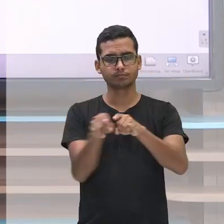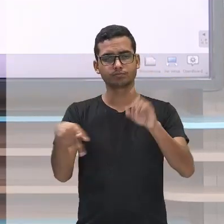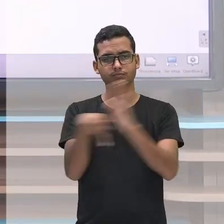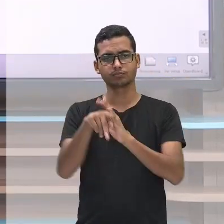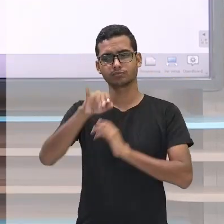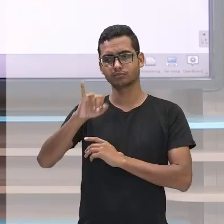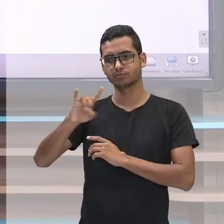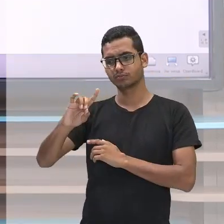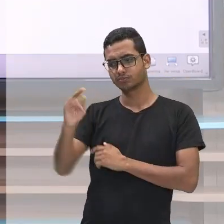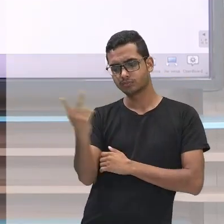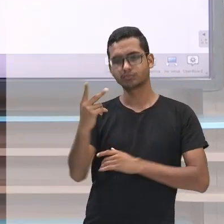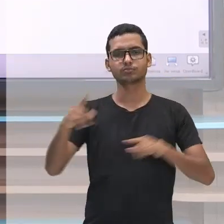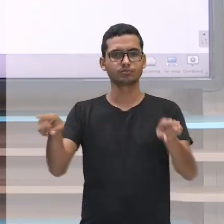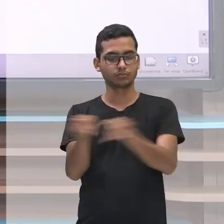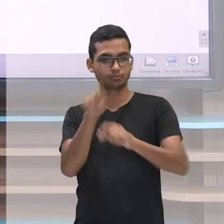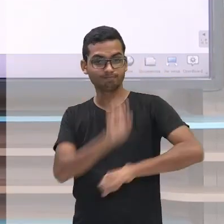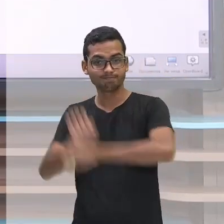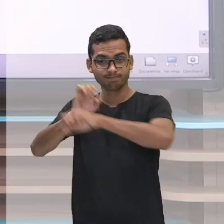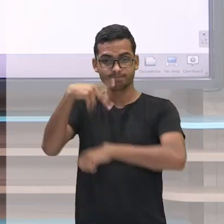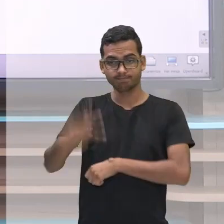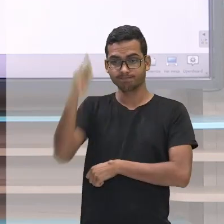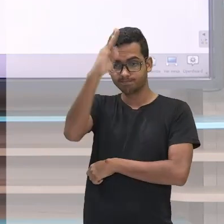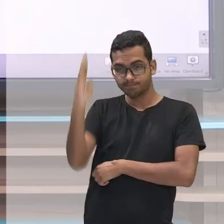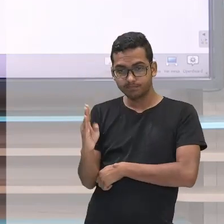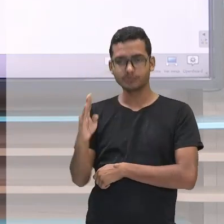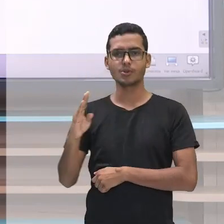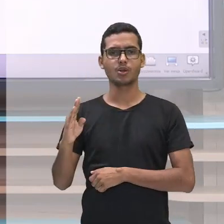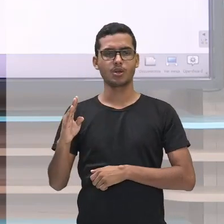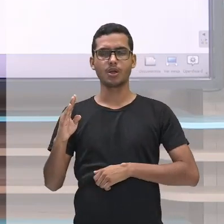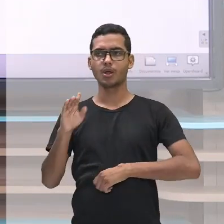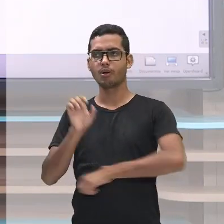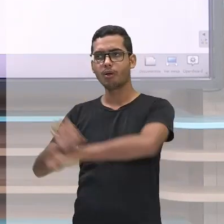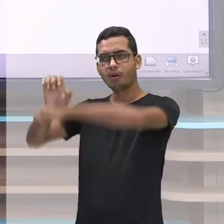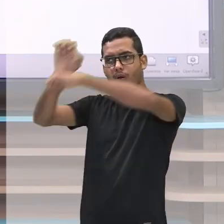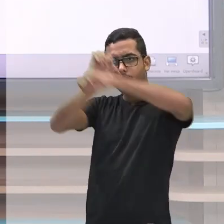IDH dos estados brasileiros com ali